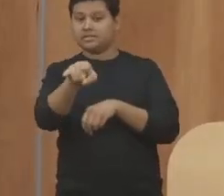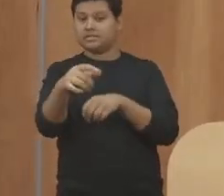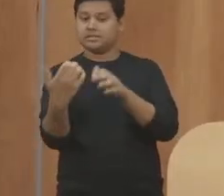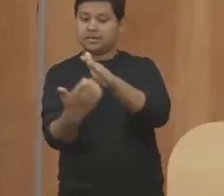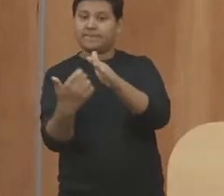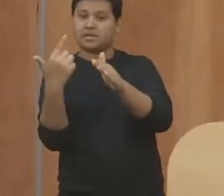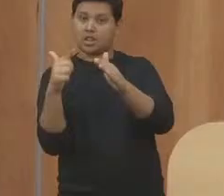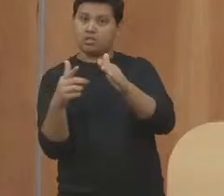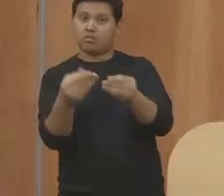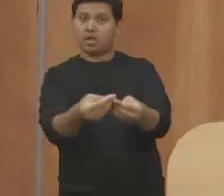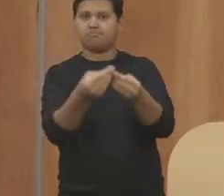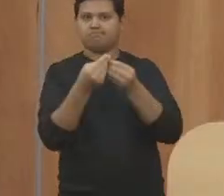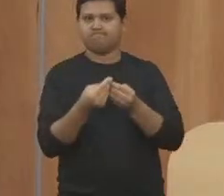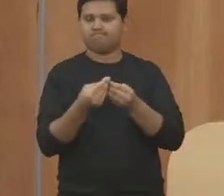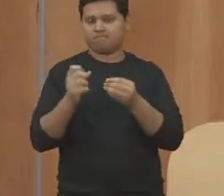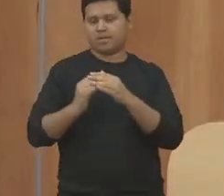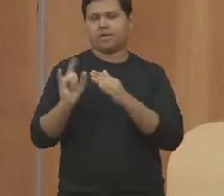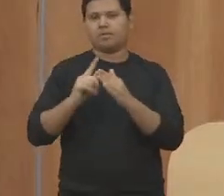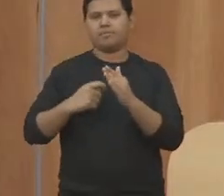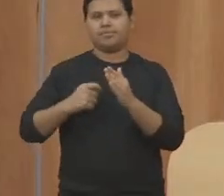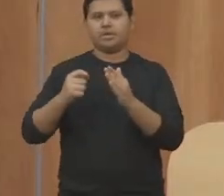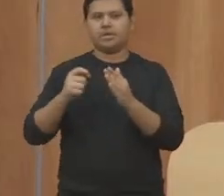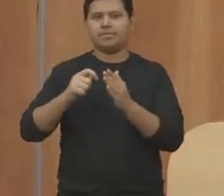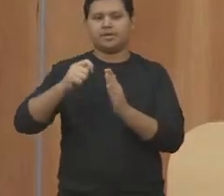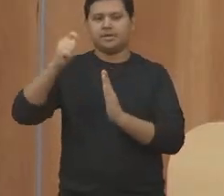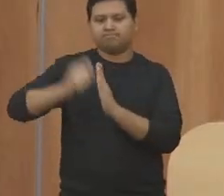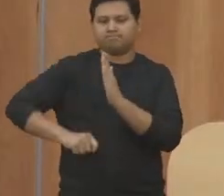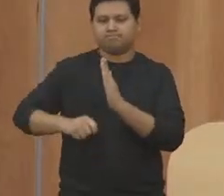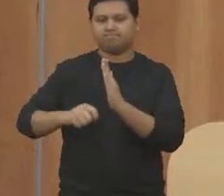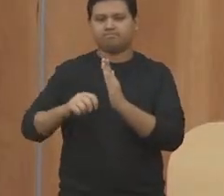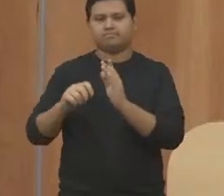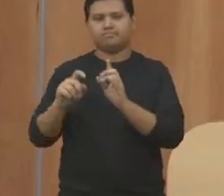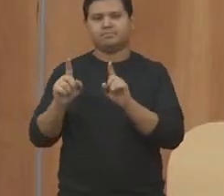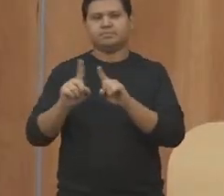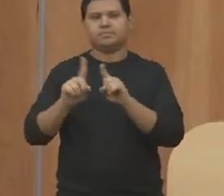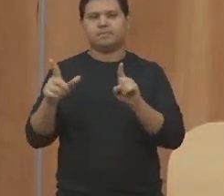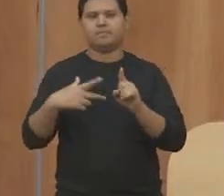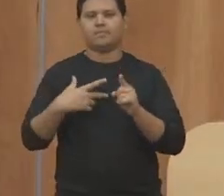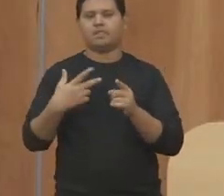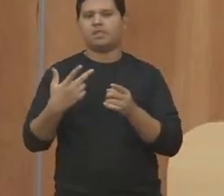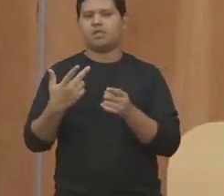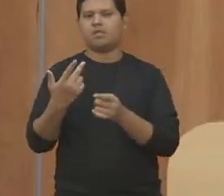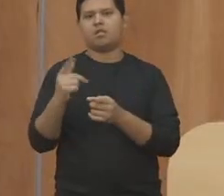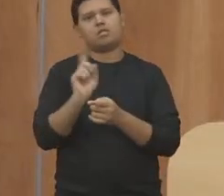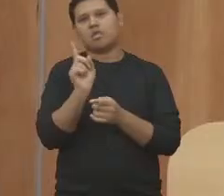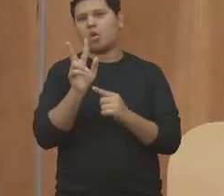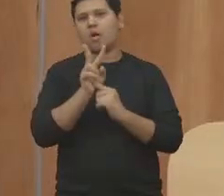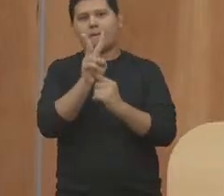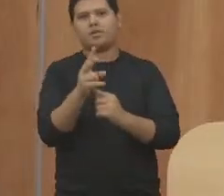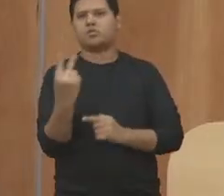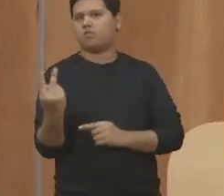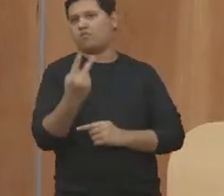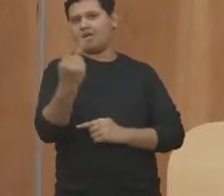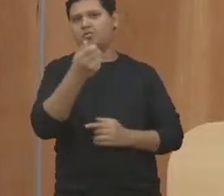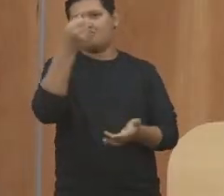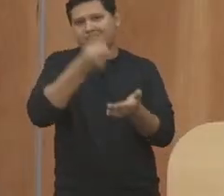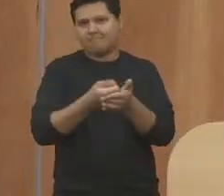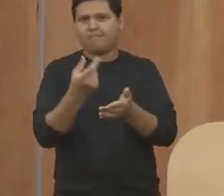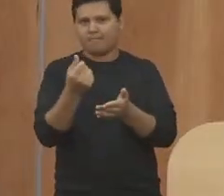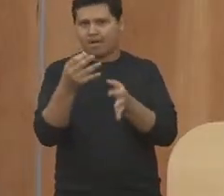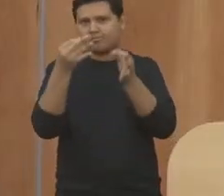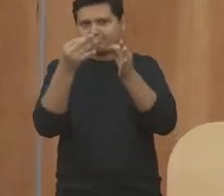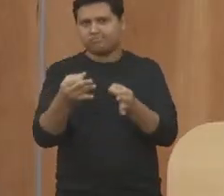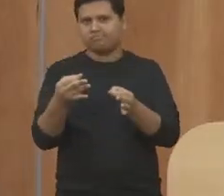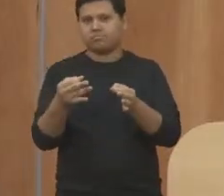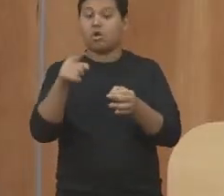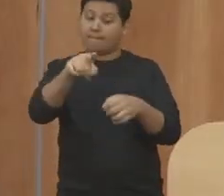apresenta, a empresa não é punida. Porém, o Estado ele deixa de contabilizar o valor agregado para o município. Tá? Então, para o